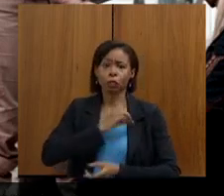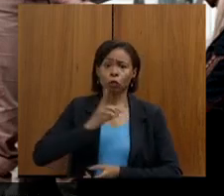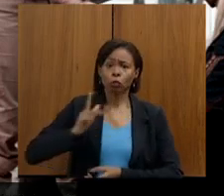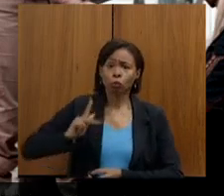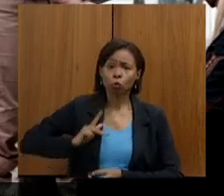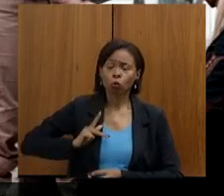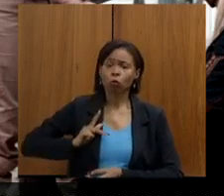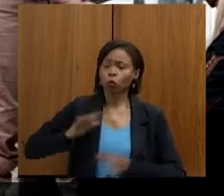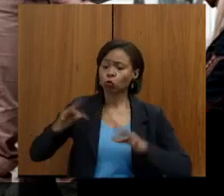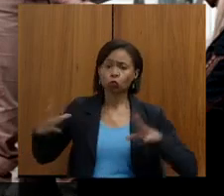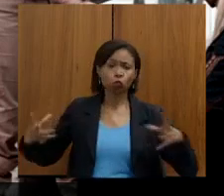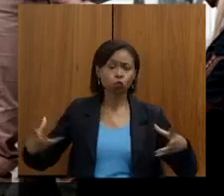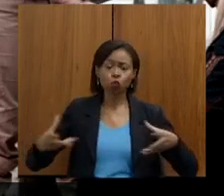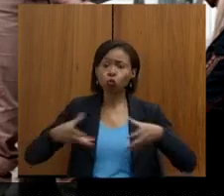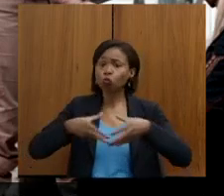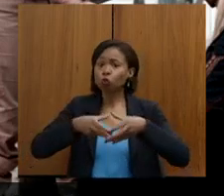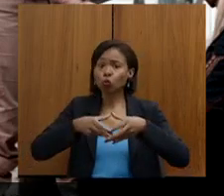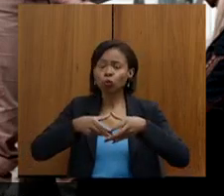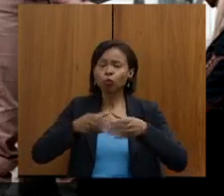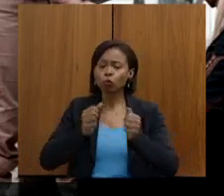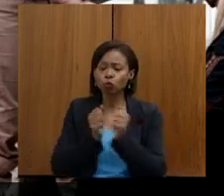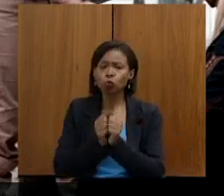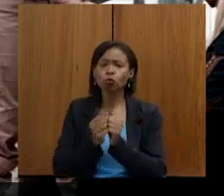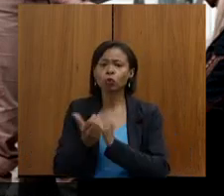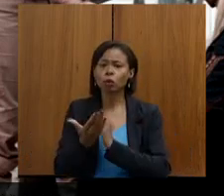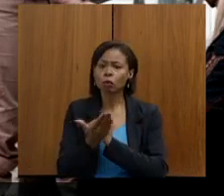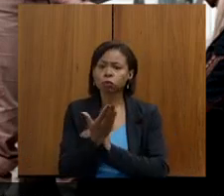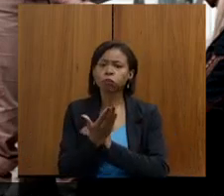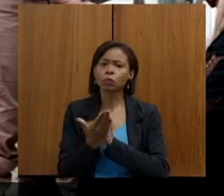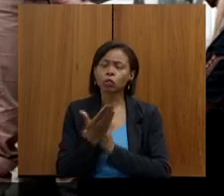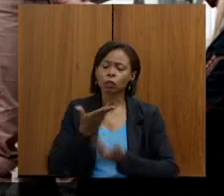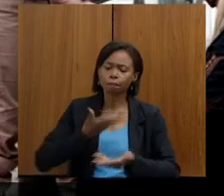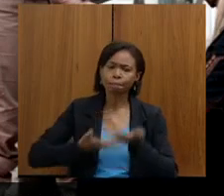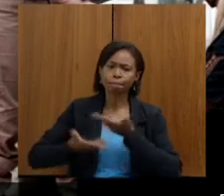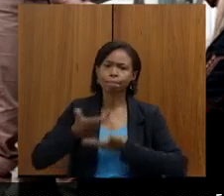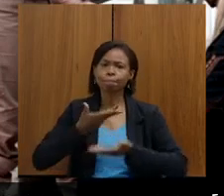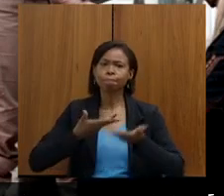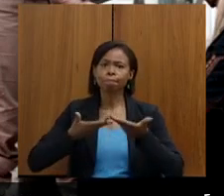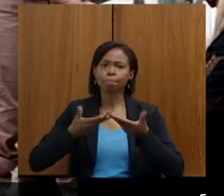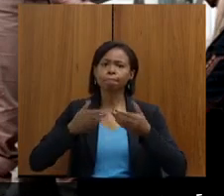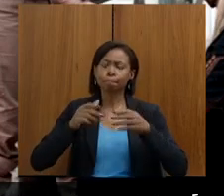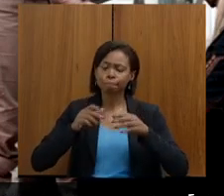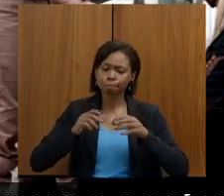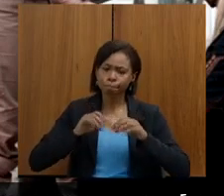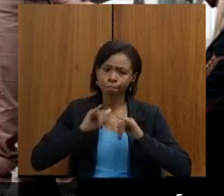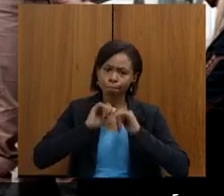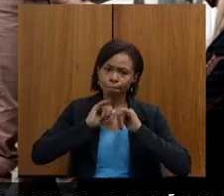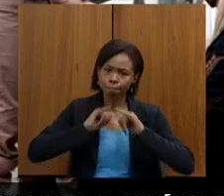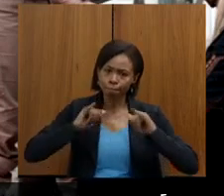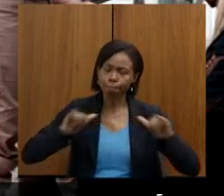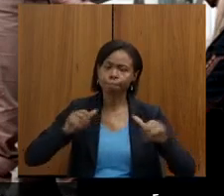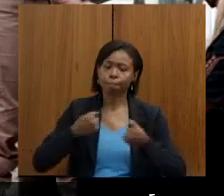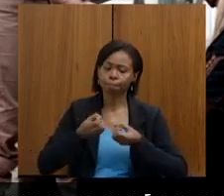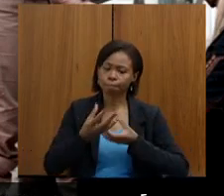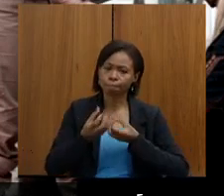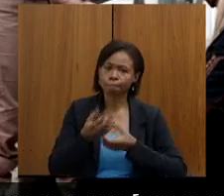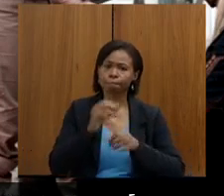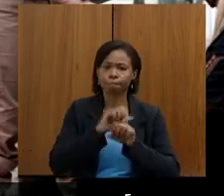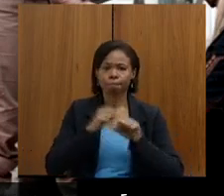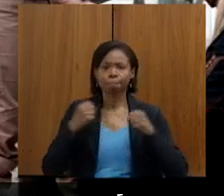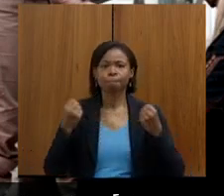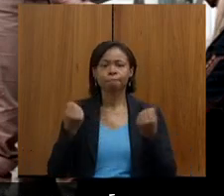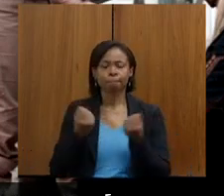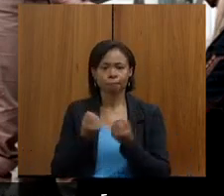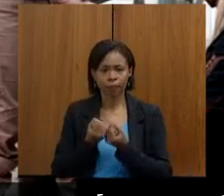envolvendo todos os setores ali que podem nos ajudar né que pode olhar né para para